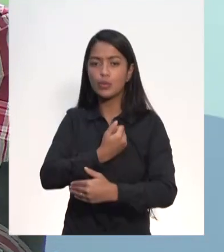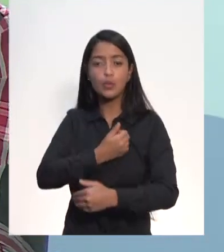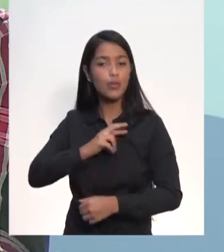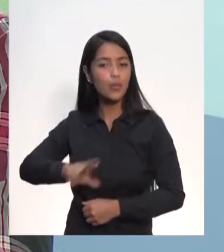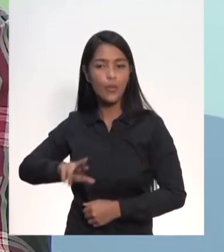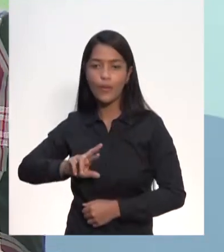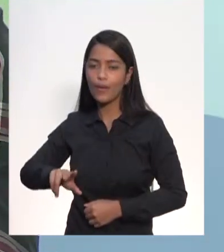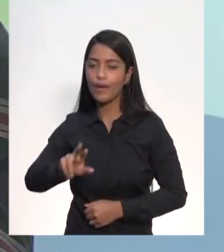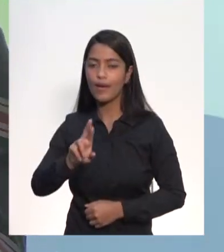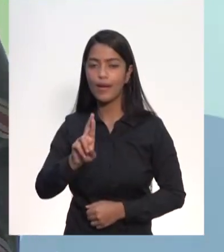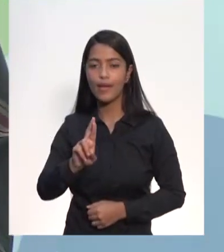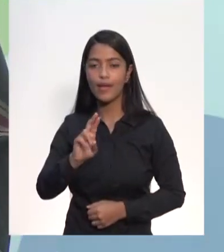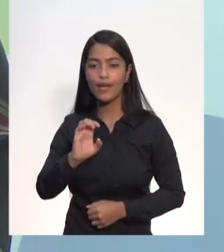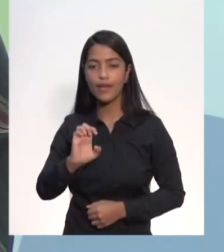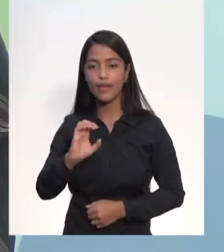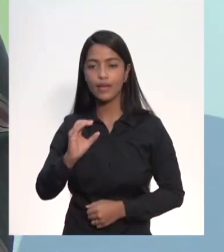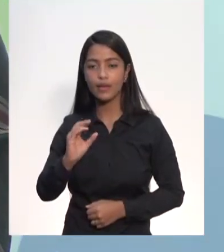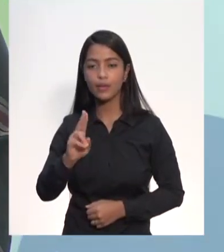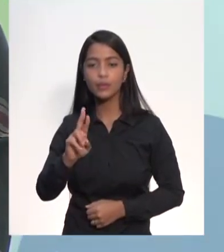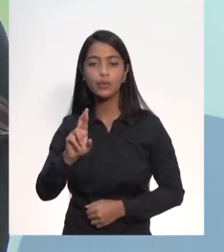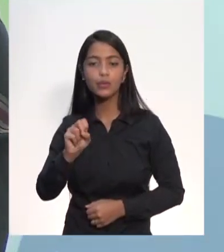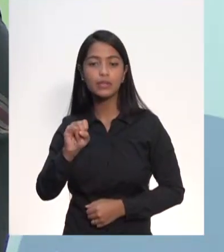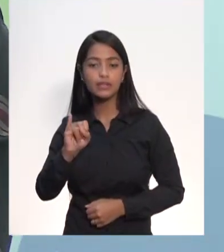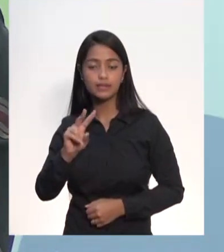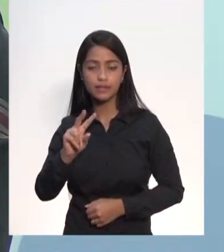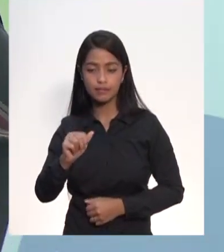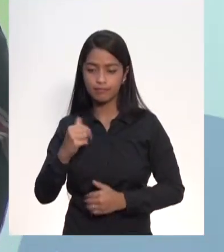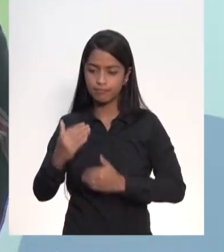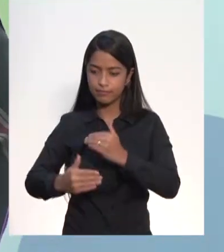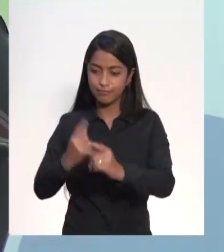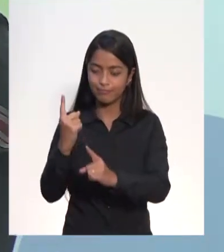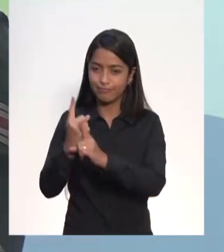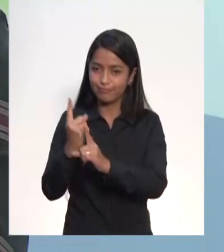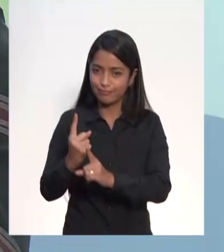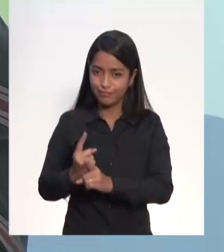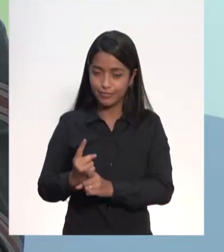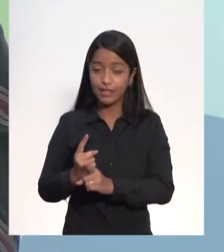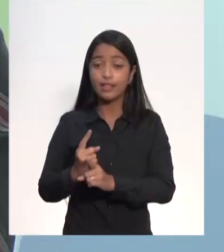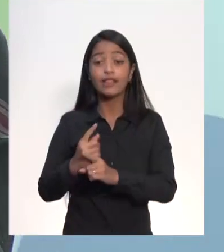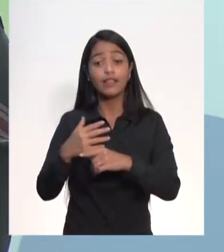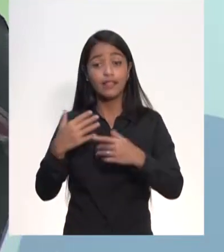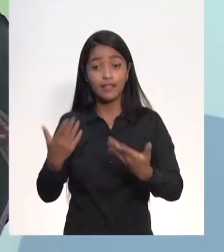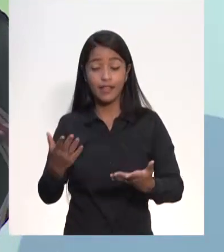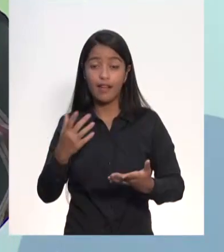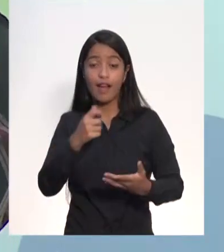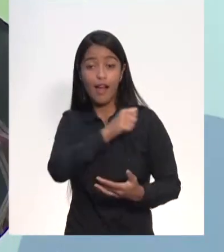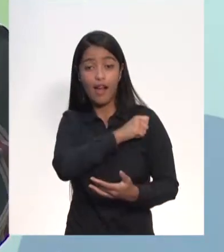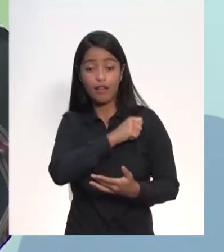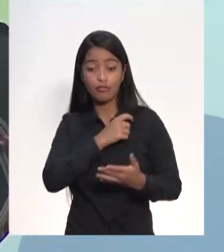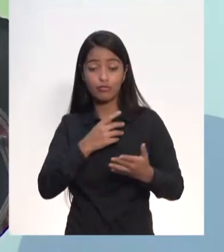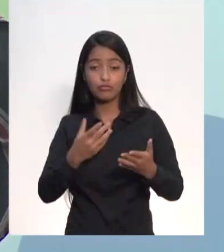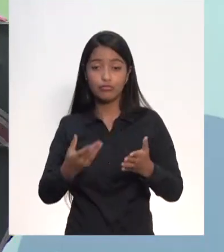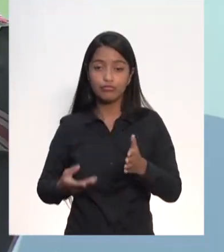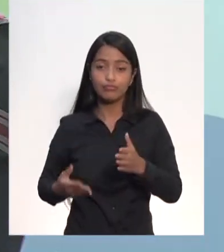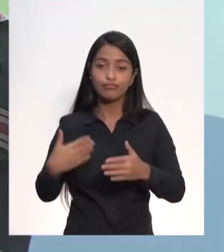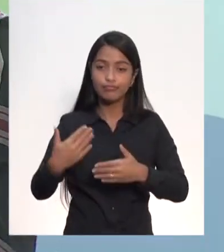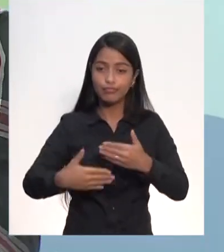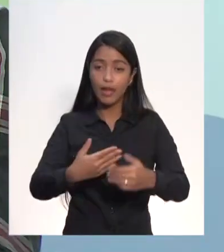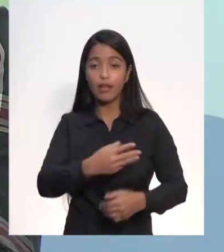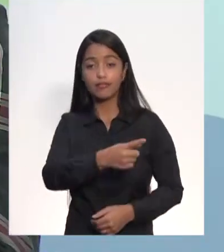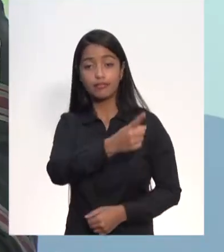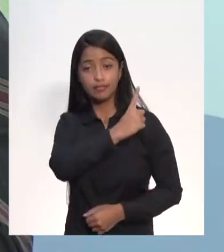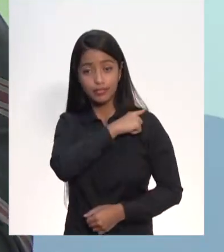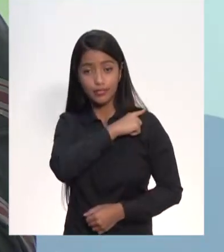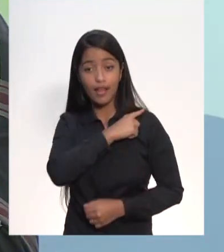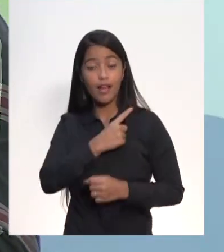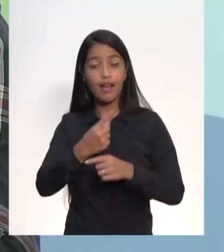ali na primeira série do ensino médio, algum conhecimento prévio ele já teria que ter em sua